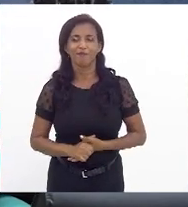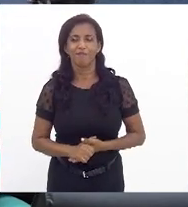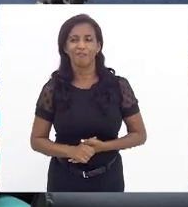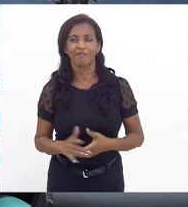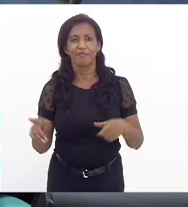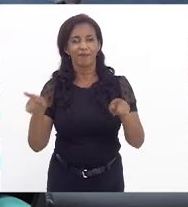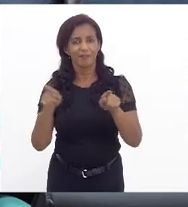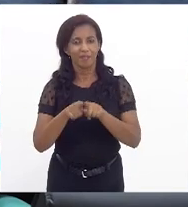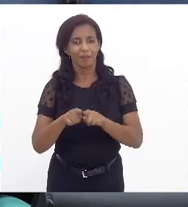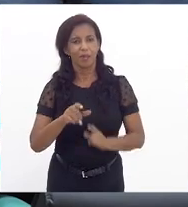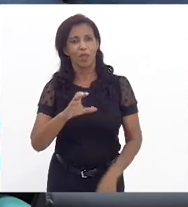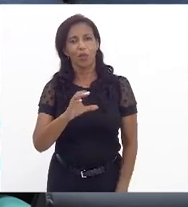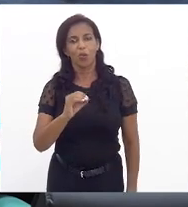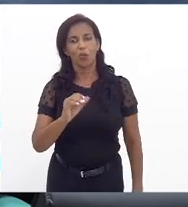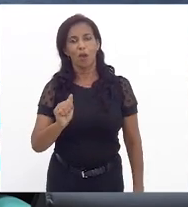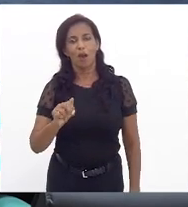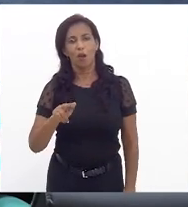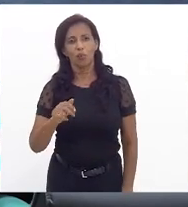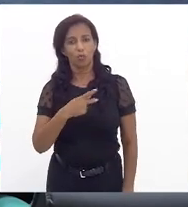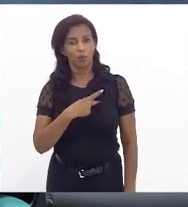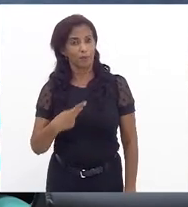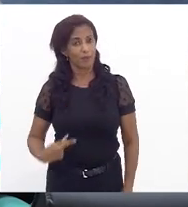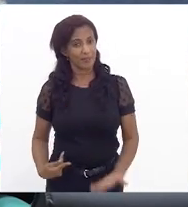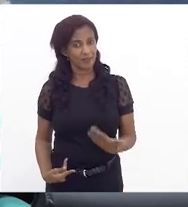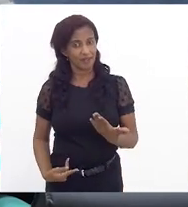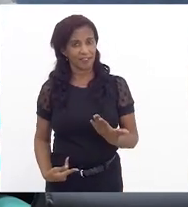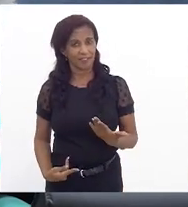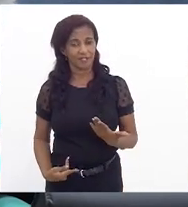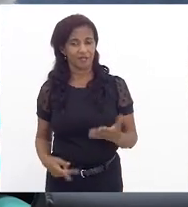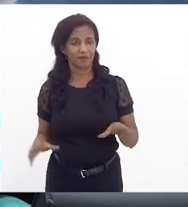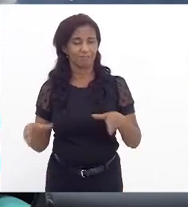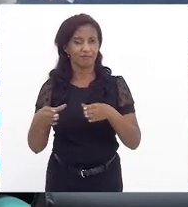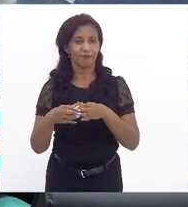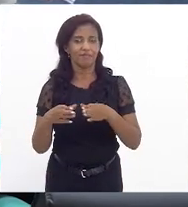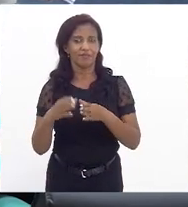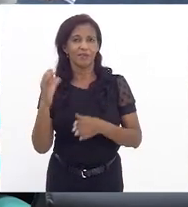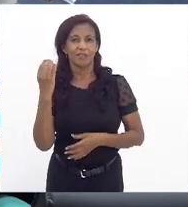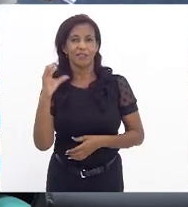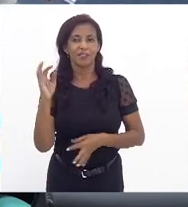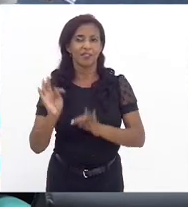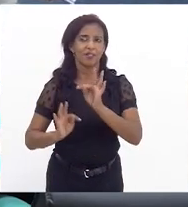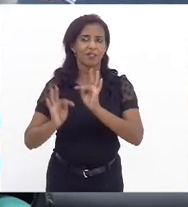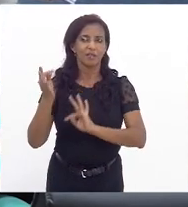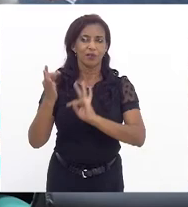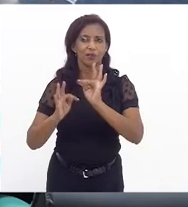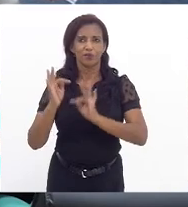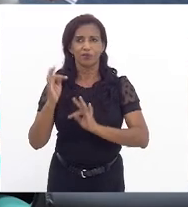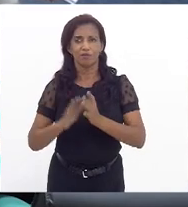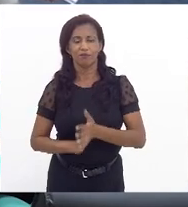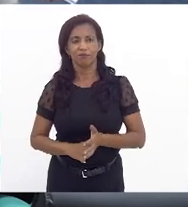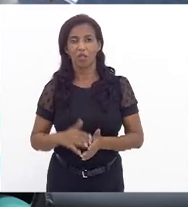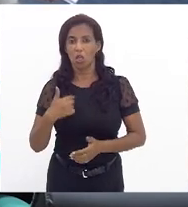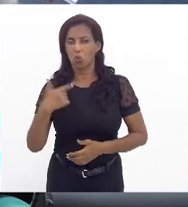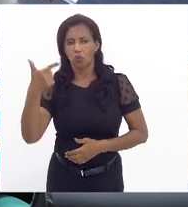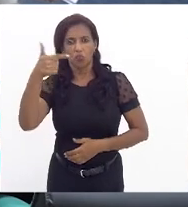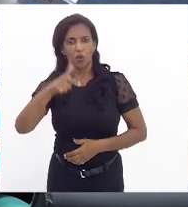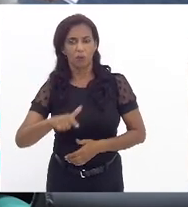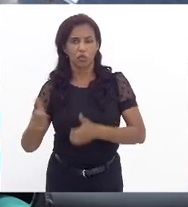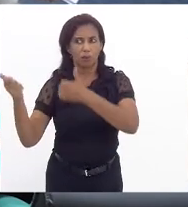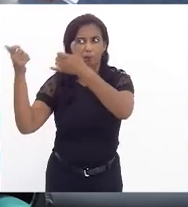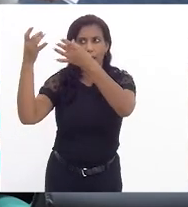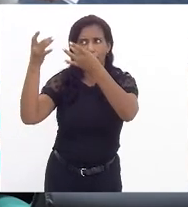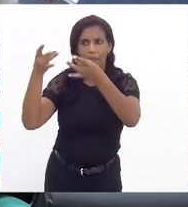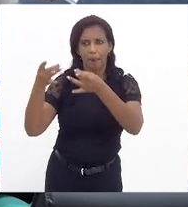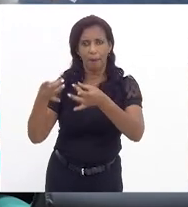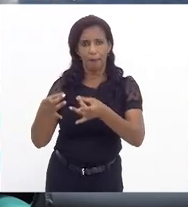também coautor e presidente da Comissão de Ciência e Tecnologia. Não vou repetir